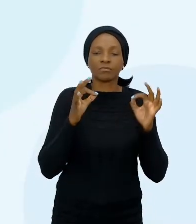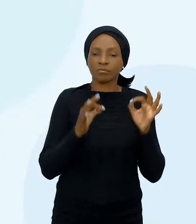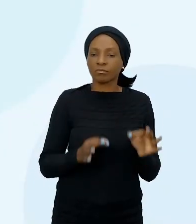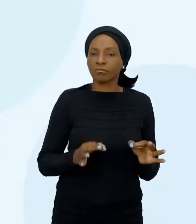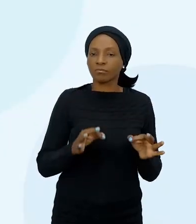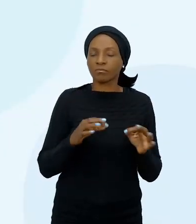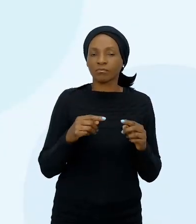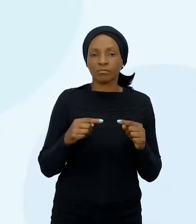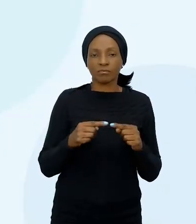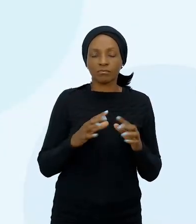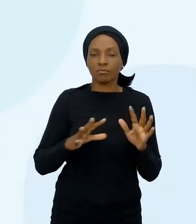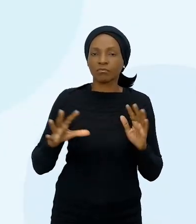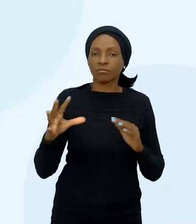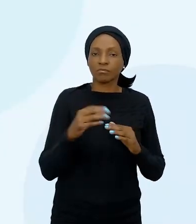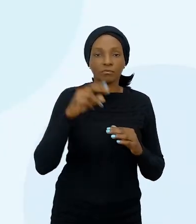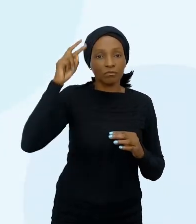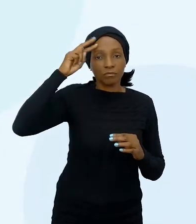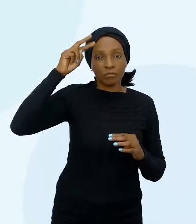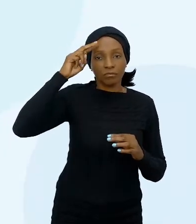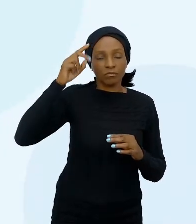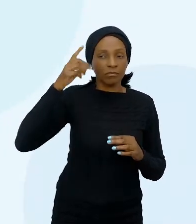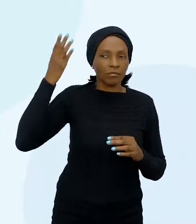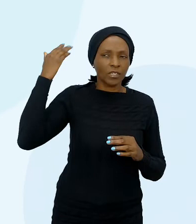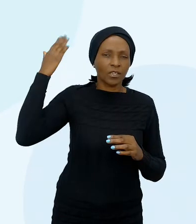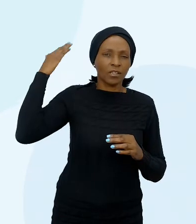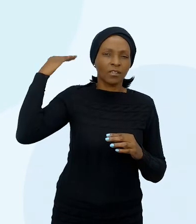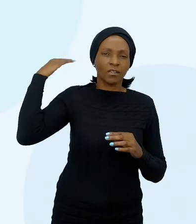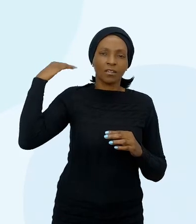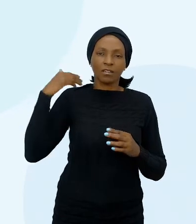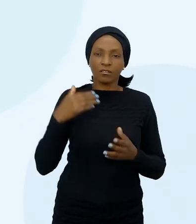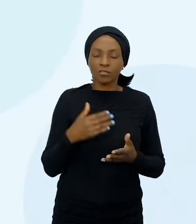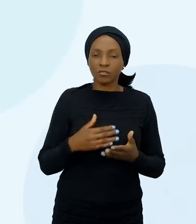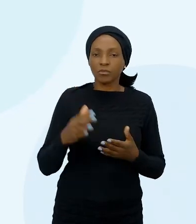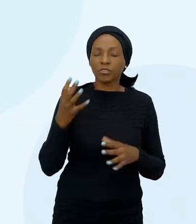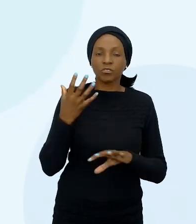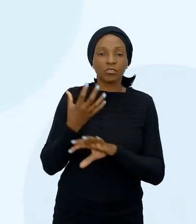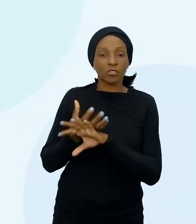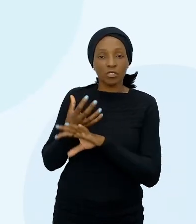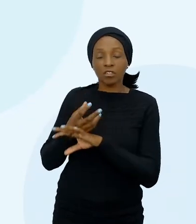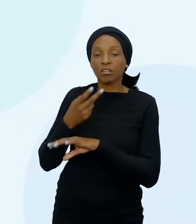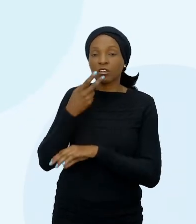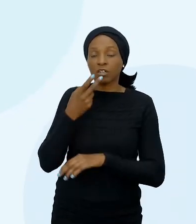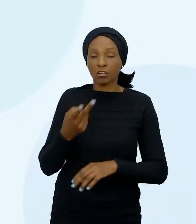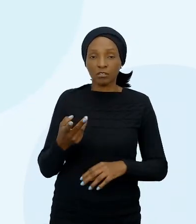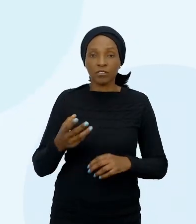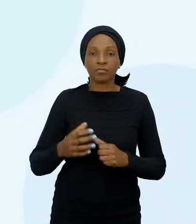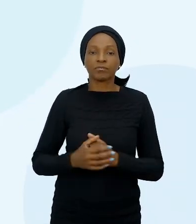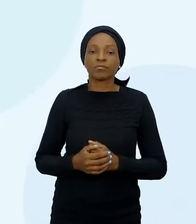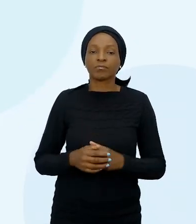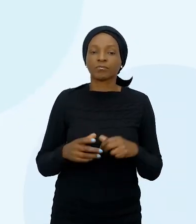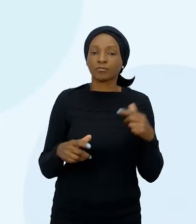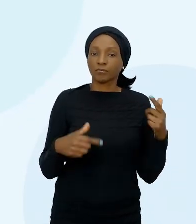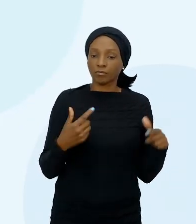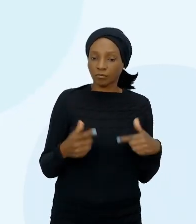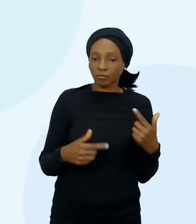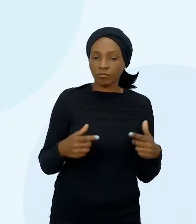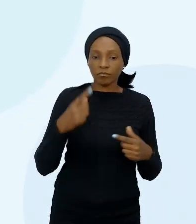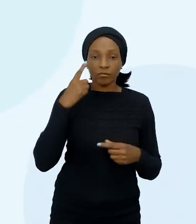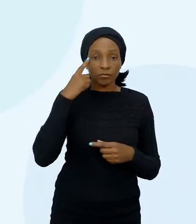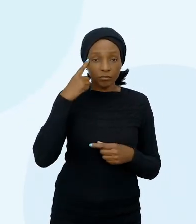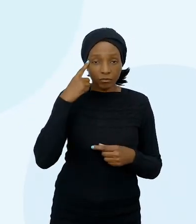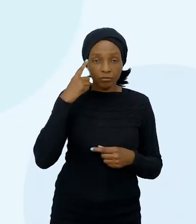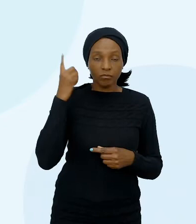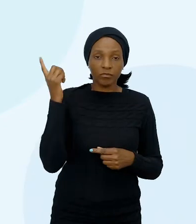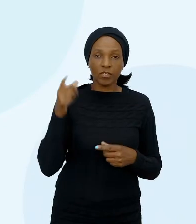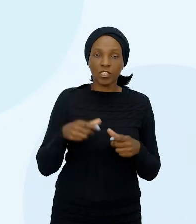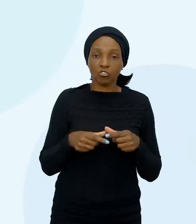tudo. Lembrando lá no início, quando nós começamos nesse componente, eu mencionei aí o trabalho que os japoneses fazem,